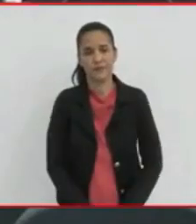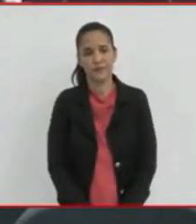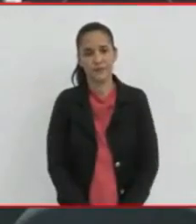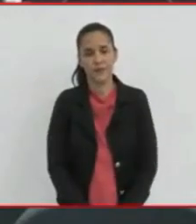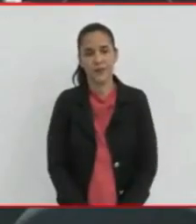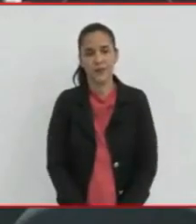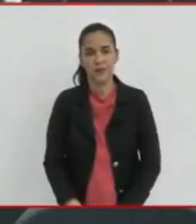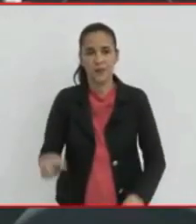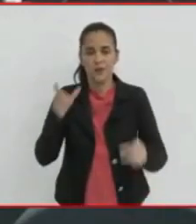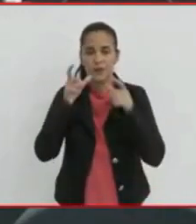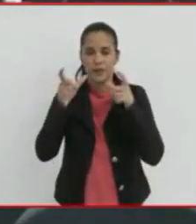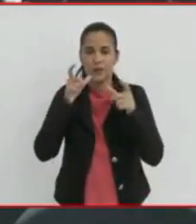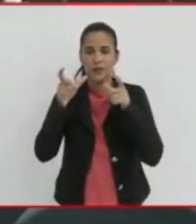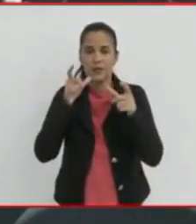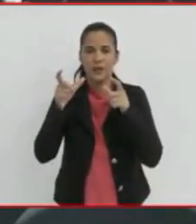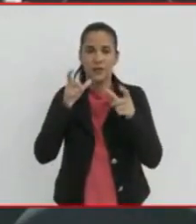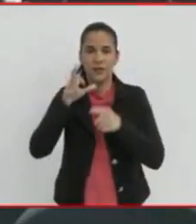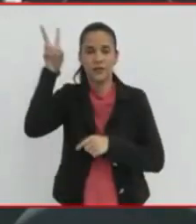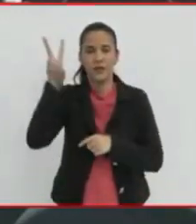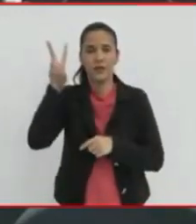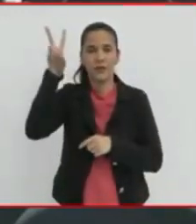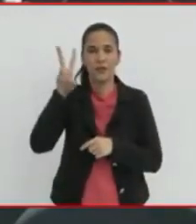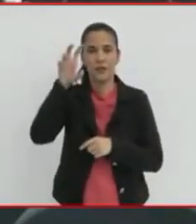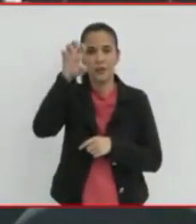com a palavra Vereador Éder